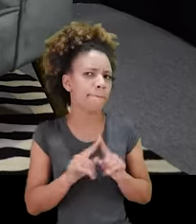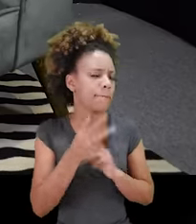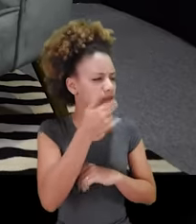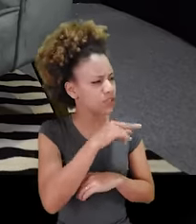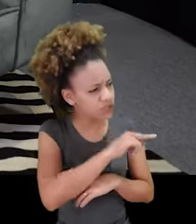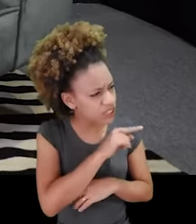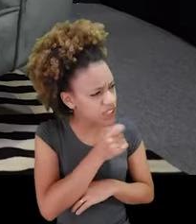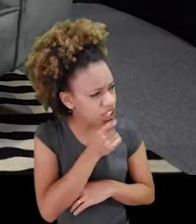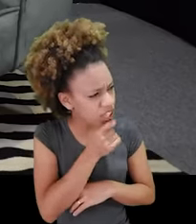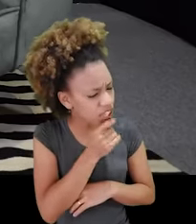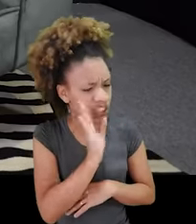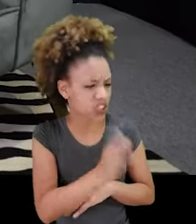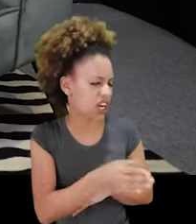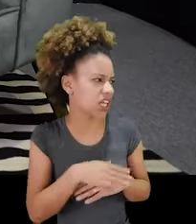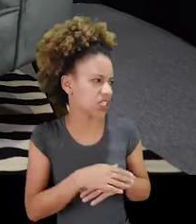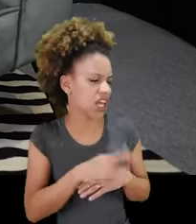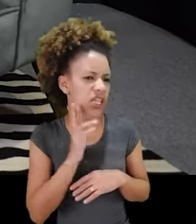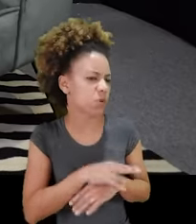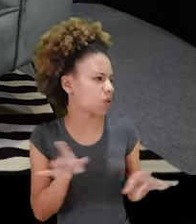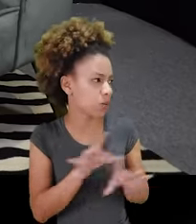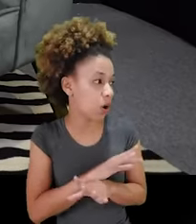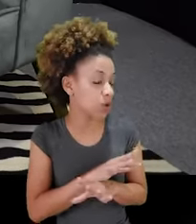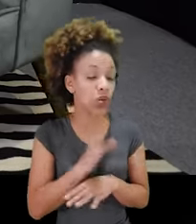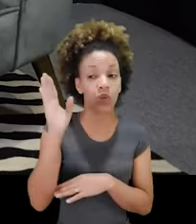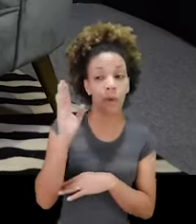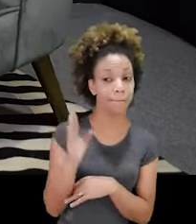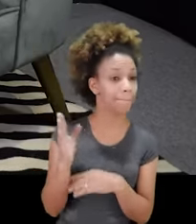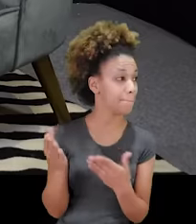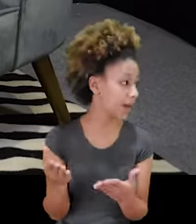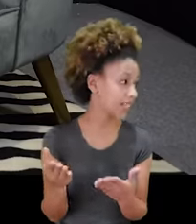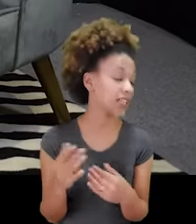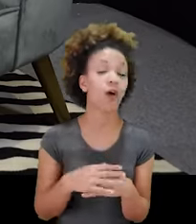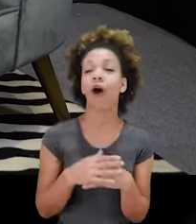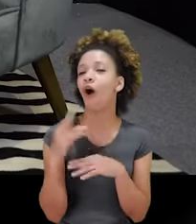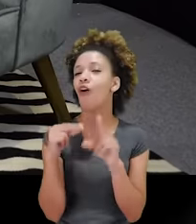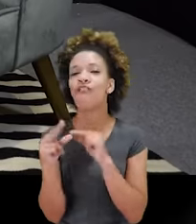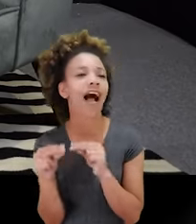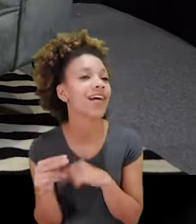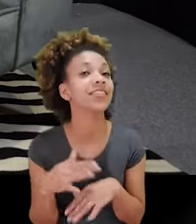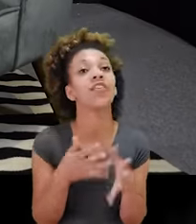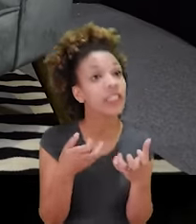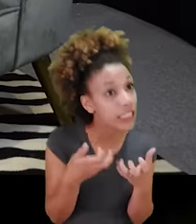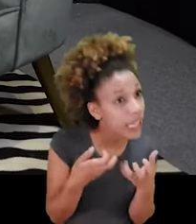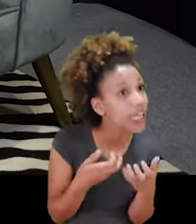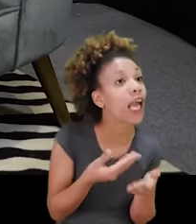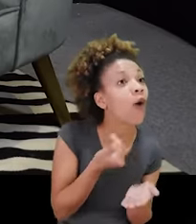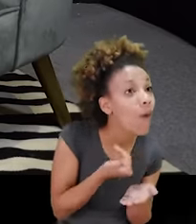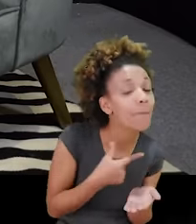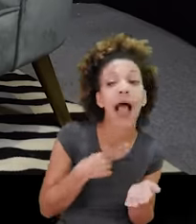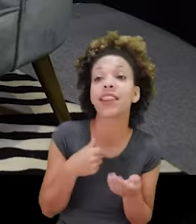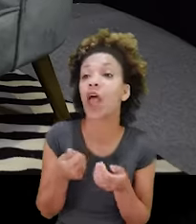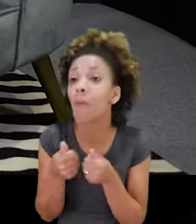que vocês são diretos, respondem e acabou. E o brasileiro, a gente é isso, conversa, pronto. A gente fala... O brasileiro... gostaria de comer o quê? A gente